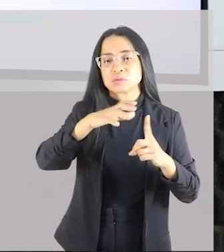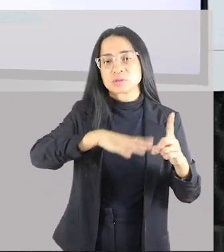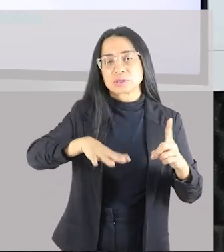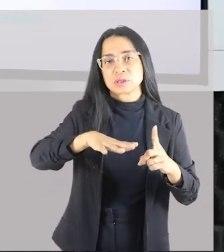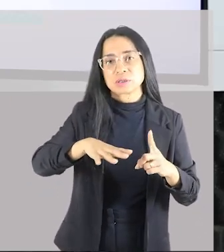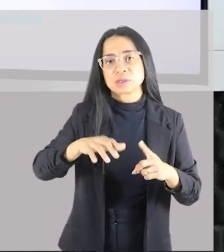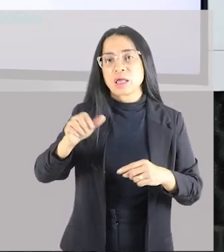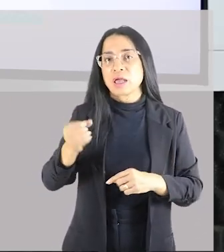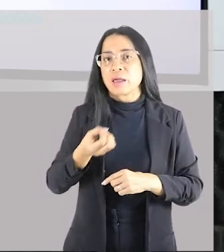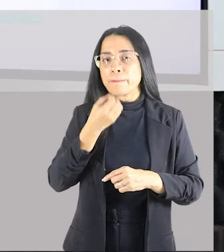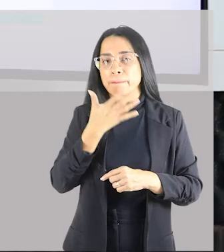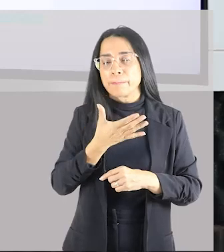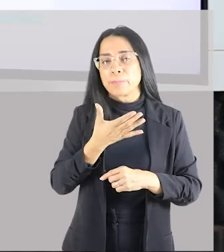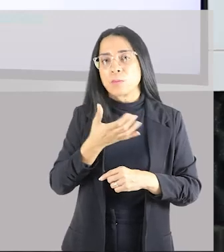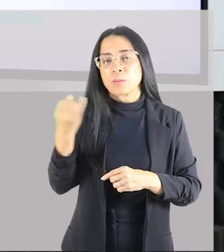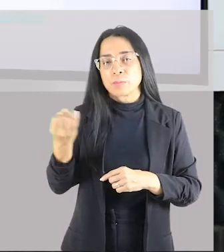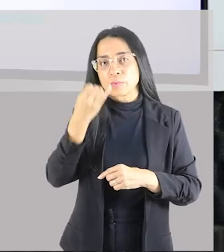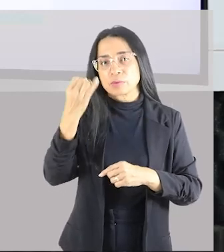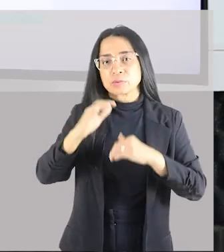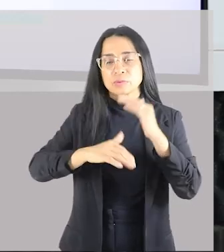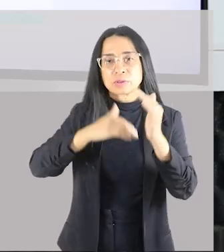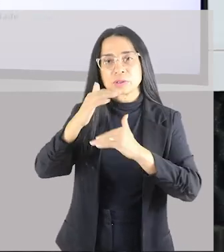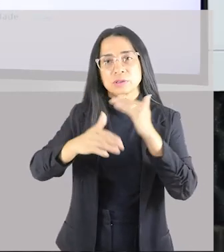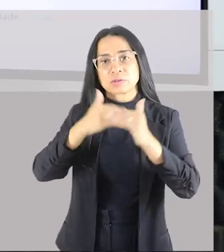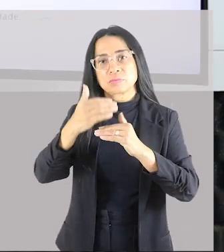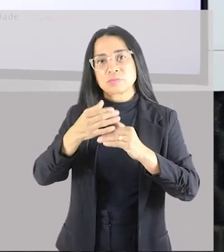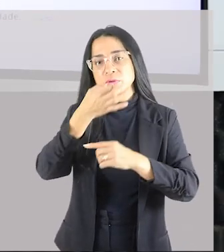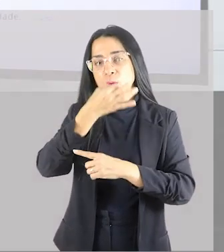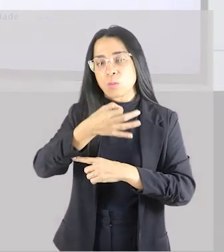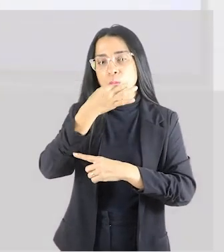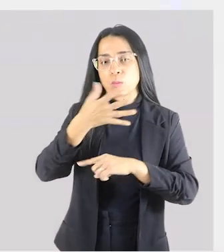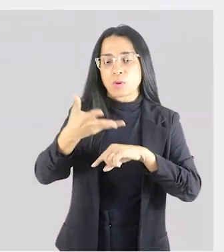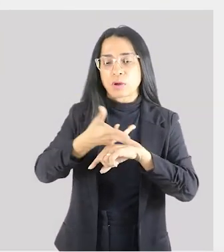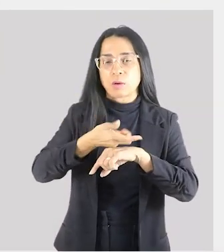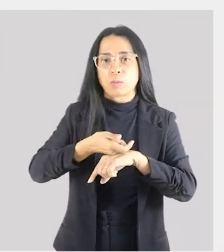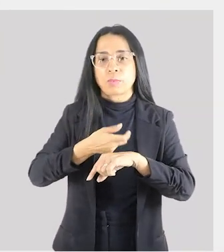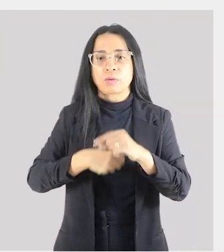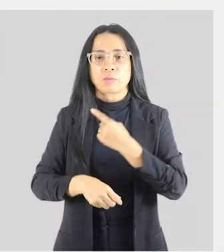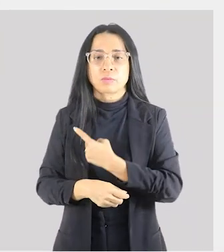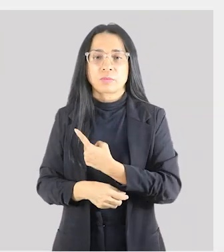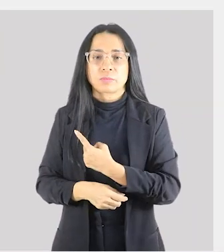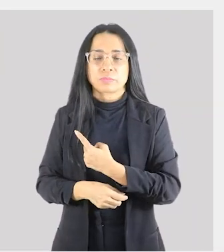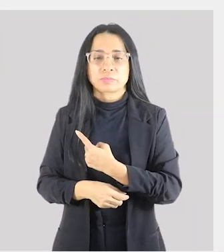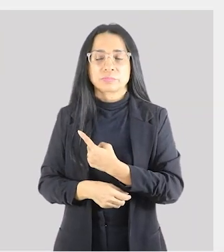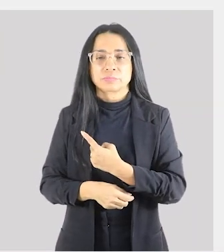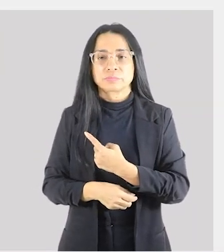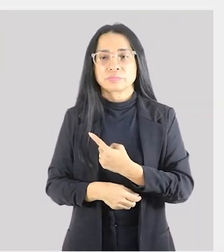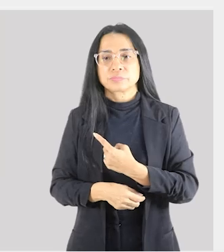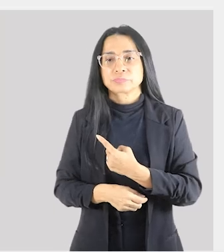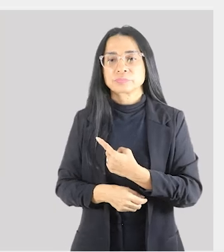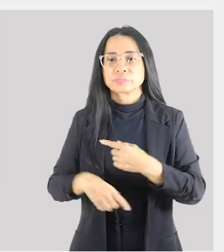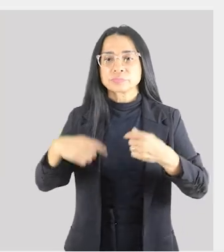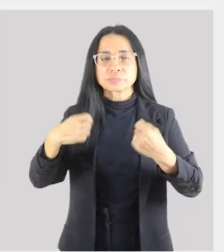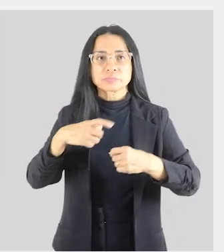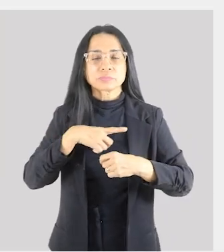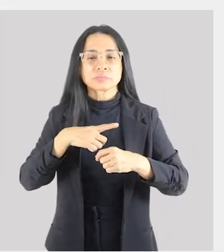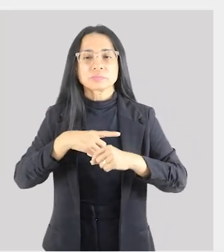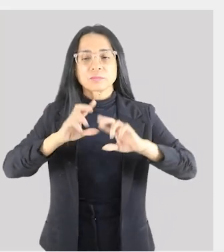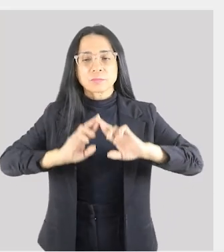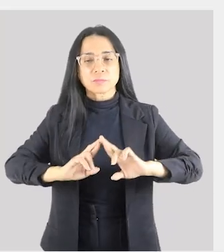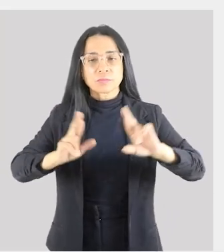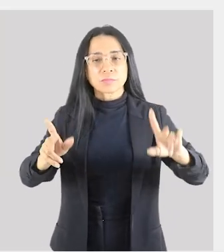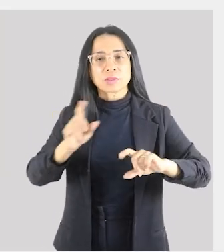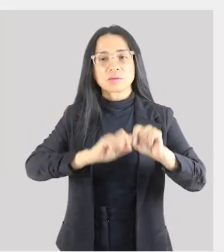um argumento relacionado à cidadania e minorias. E aí, por falar nisso, é preciso que a gente traga uma